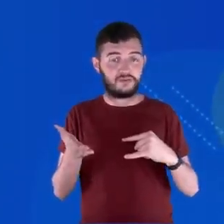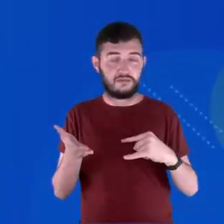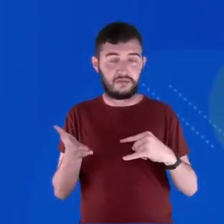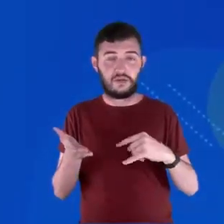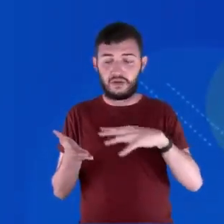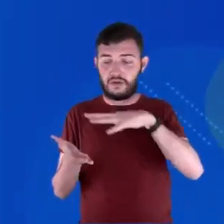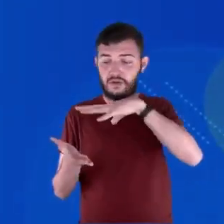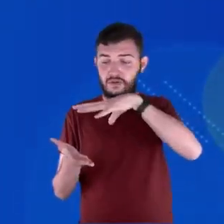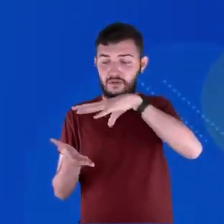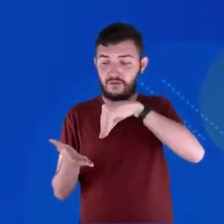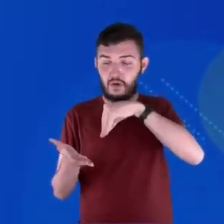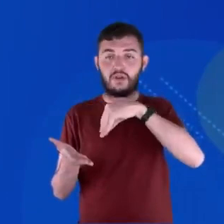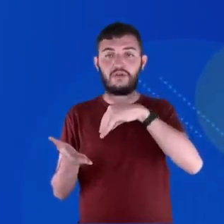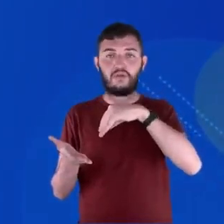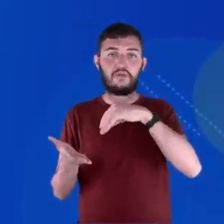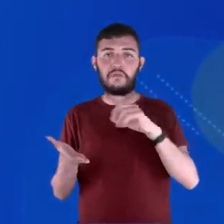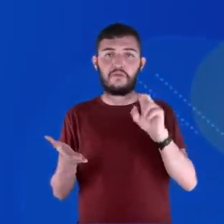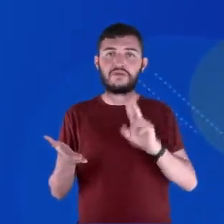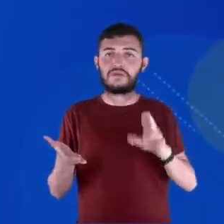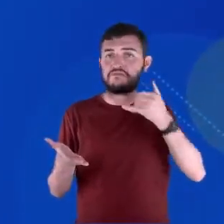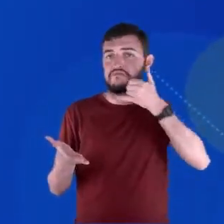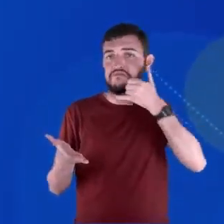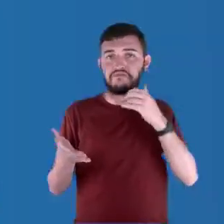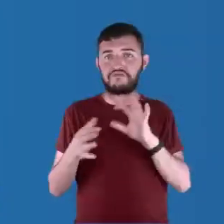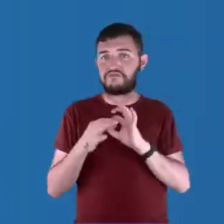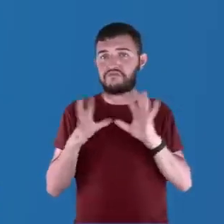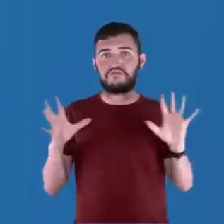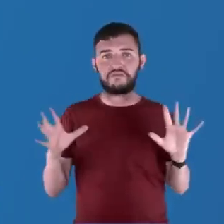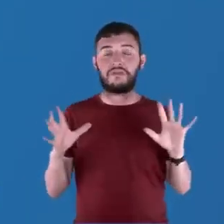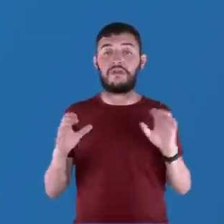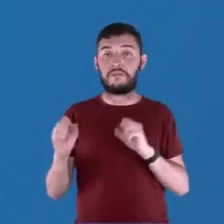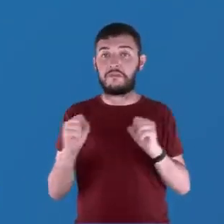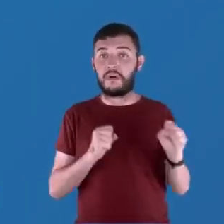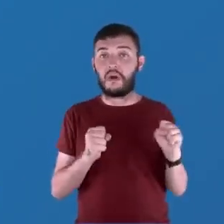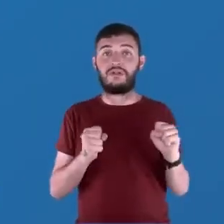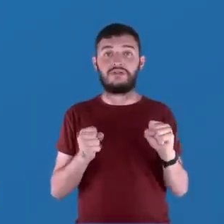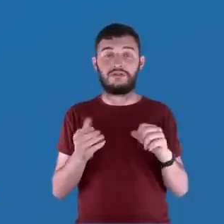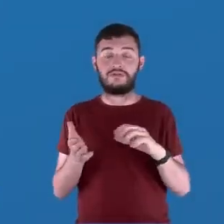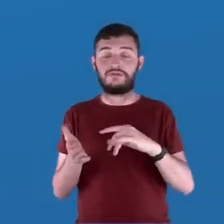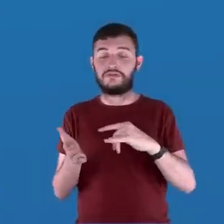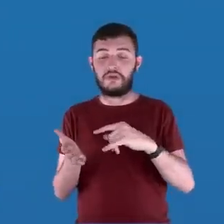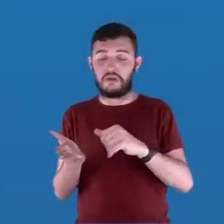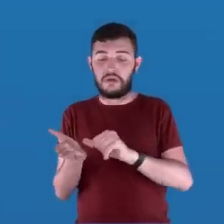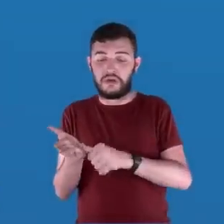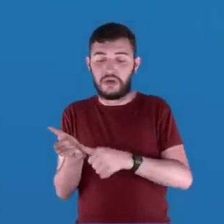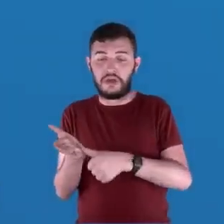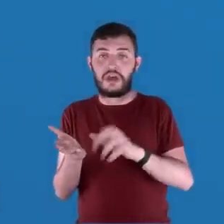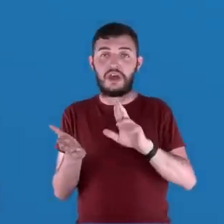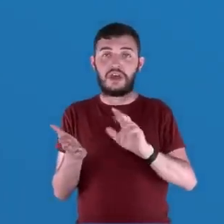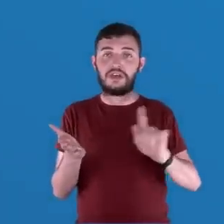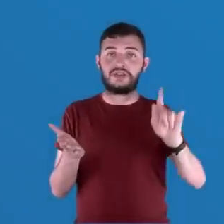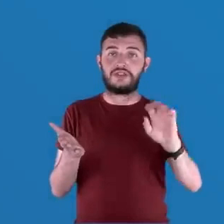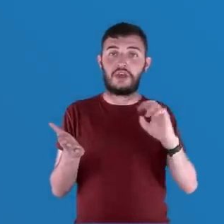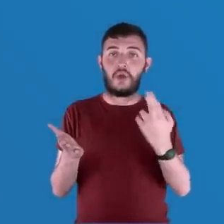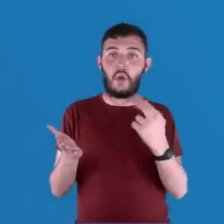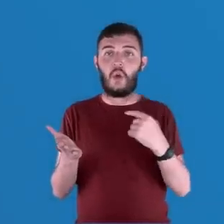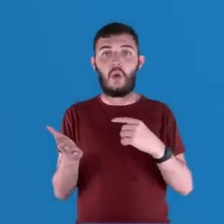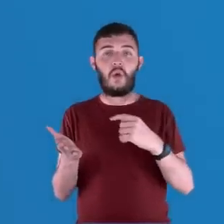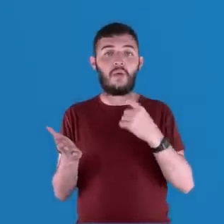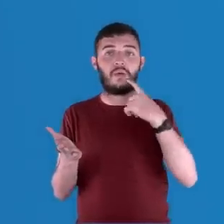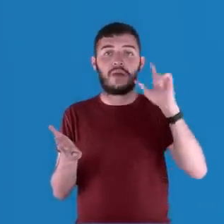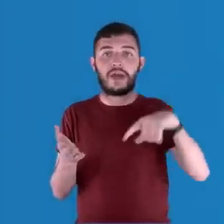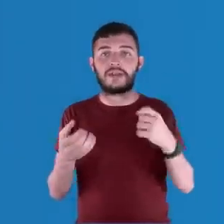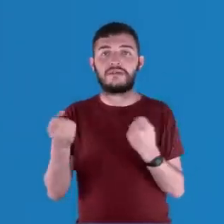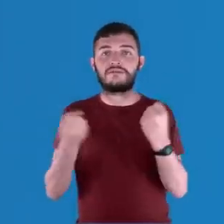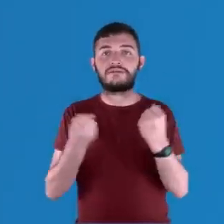identificação que tirar uma foto dele com o celular mesmo pode ser a feira de identidade RG ou a sua